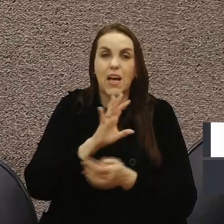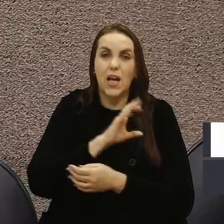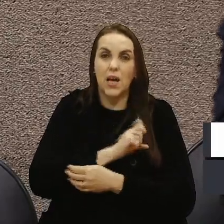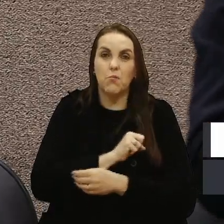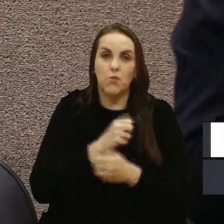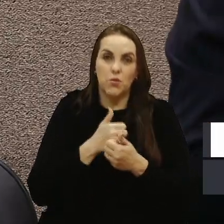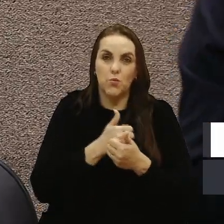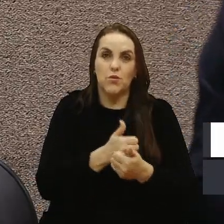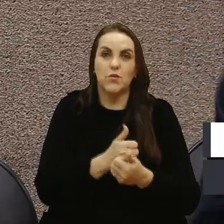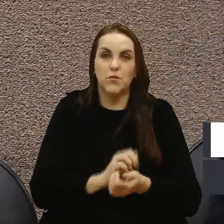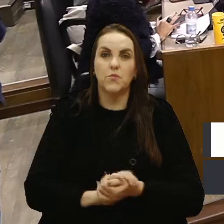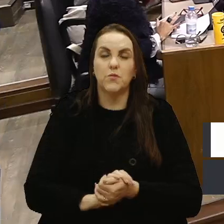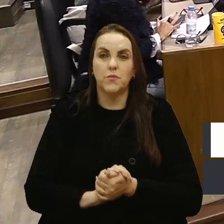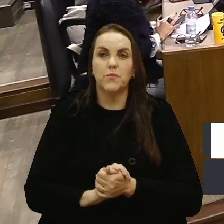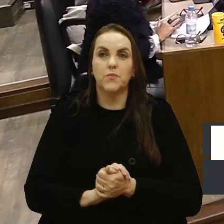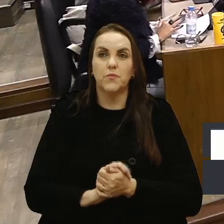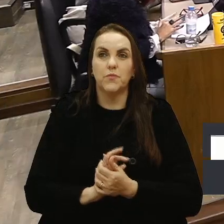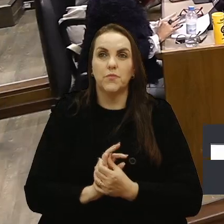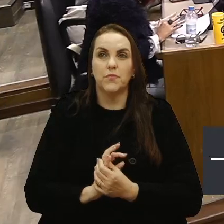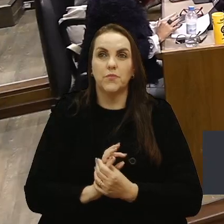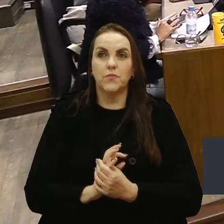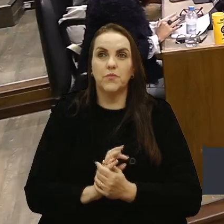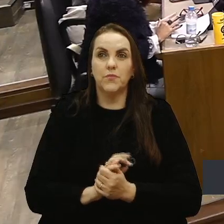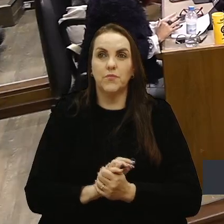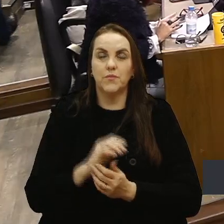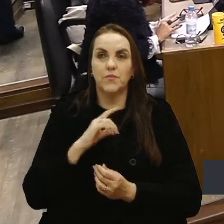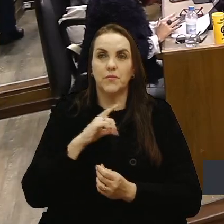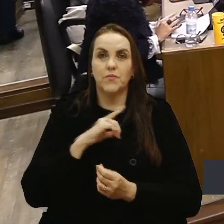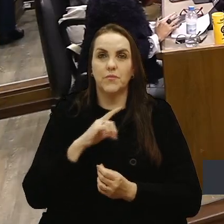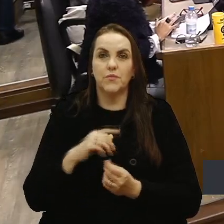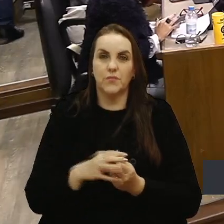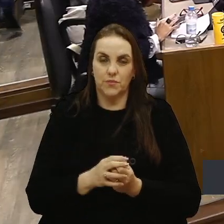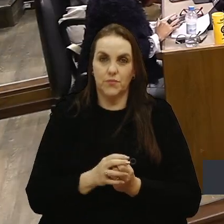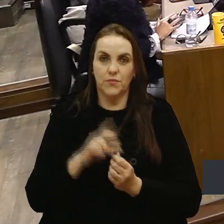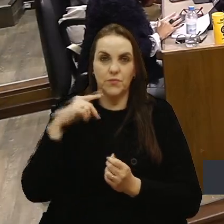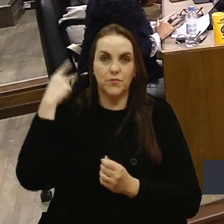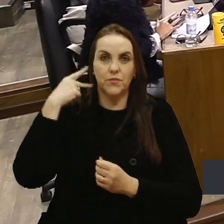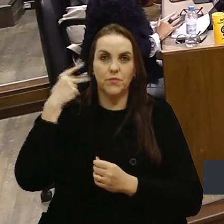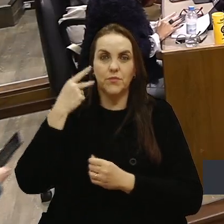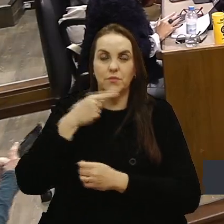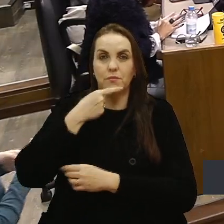Era isso, senhor presidente. Próximo inscrito, vereador Caleb Garbim.